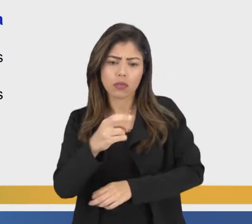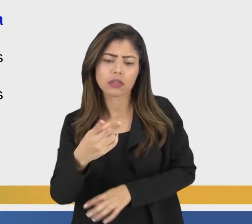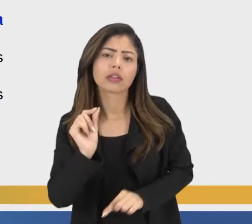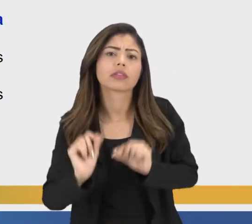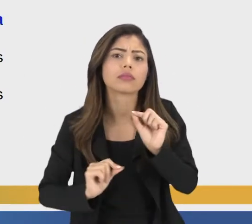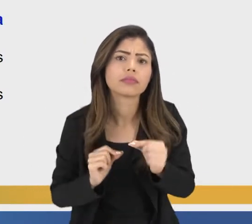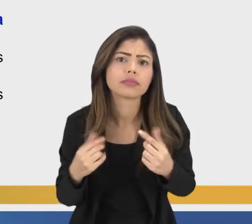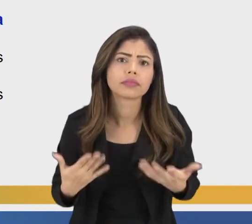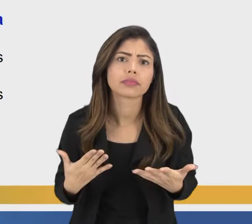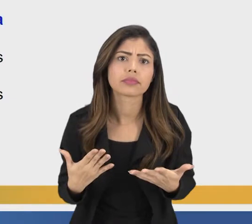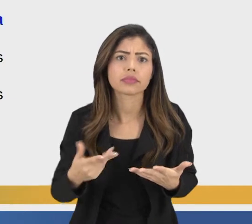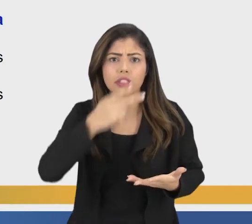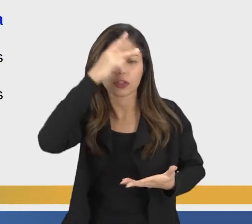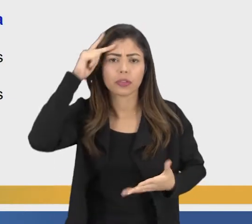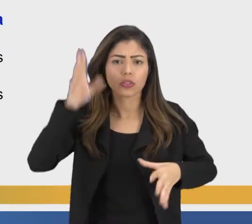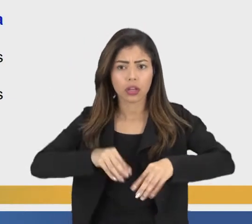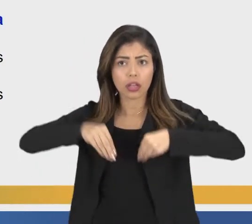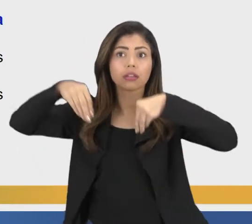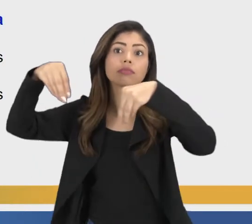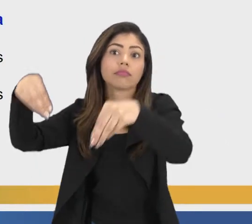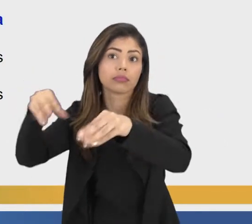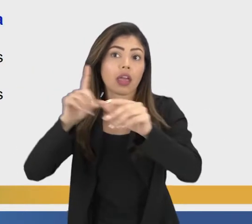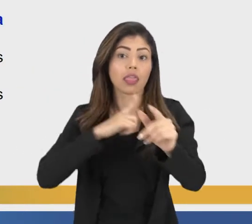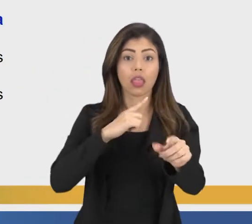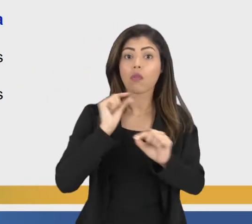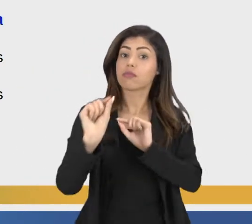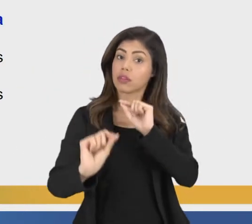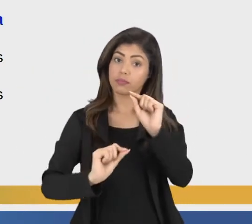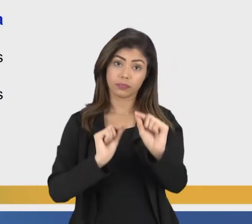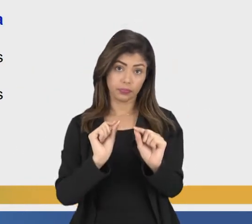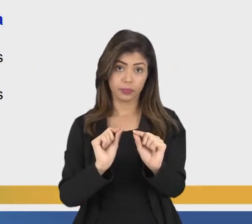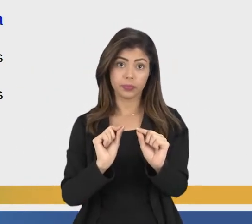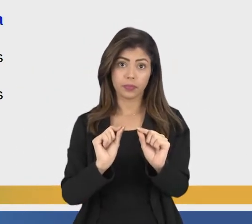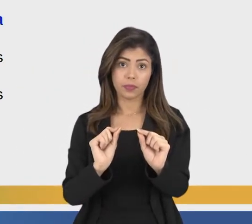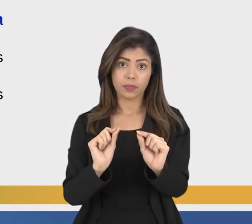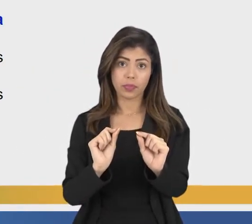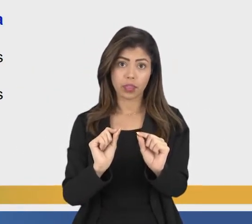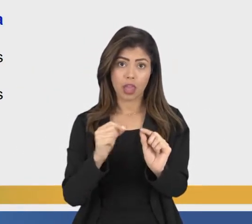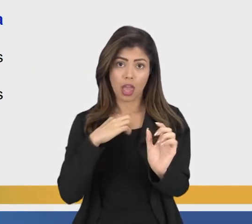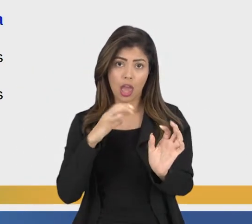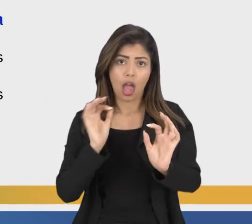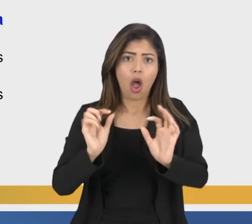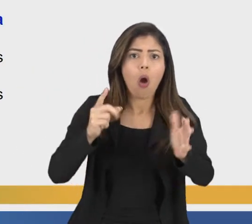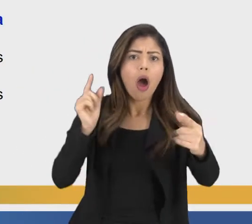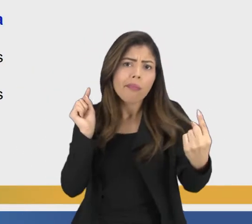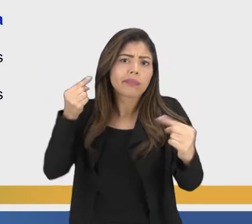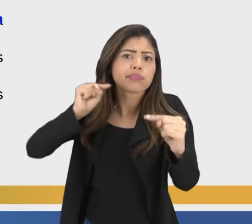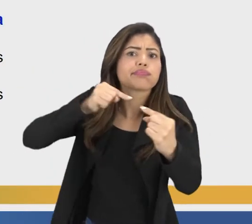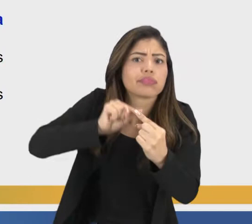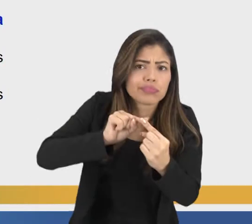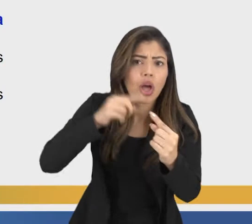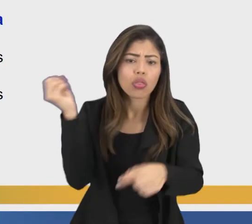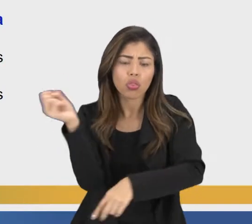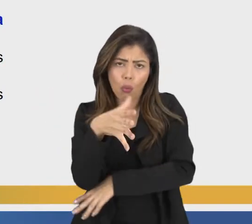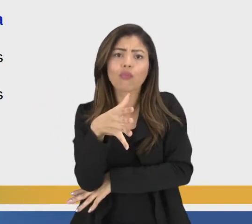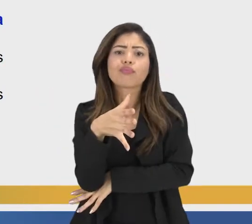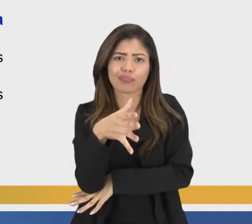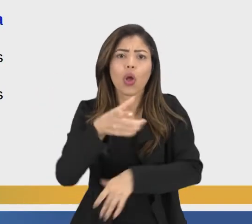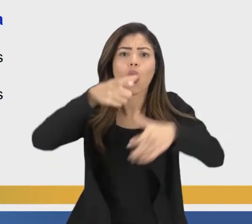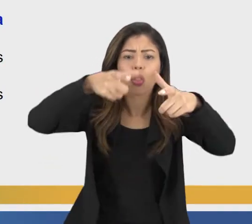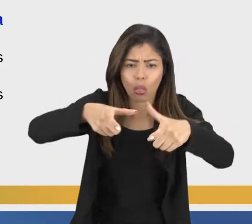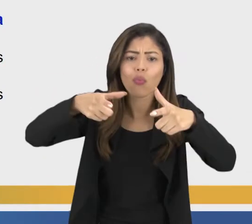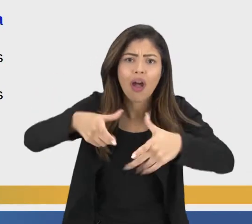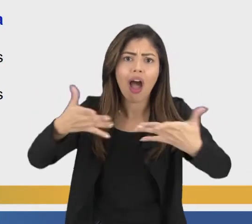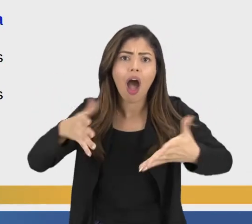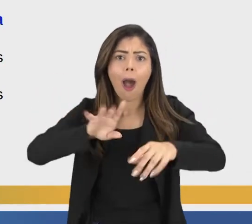seja, os imigrantes, eles têm essa finalidade de ter contato com uma nova realidade,